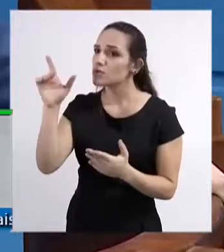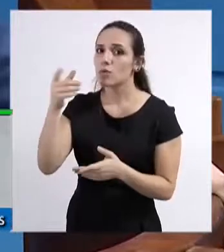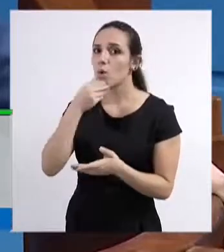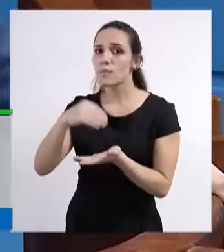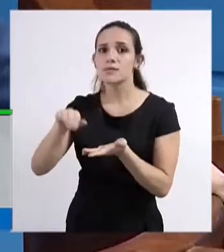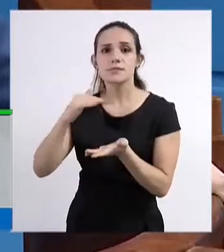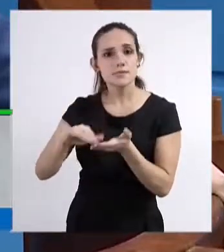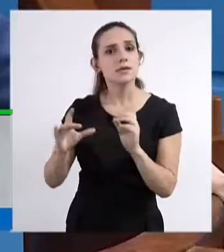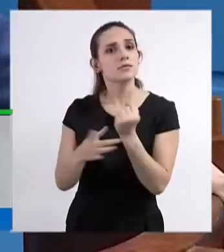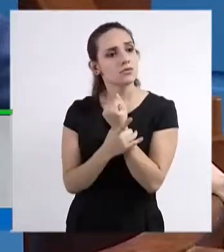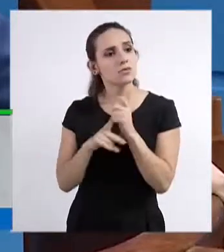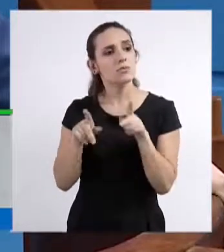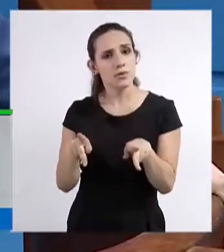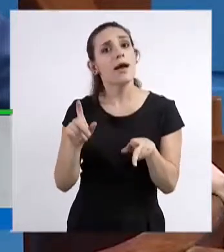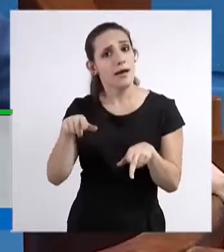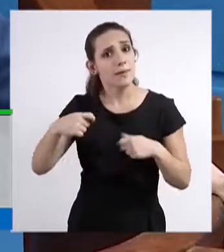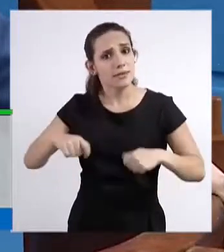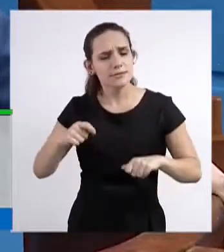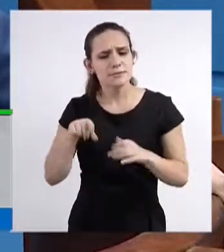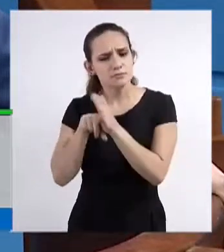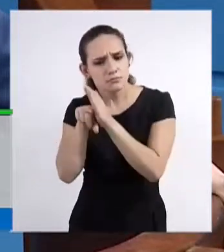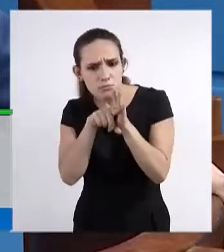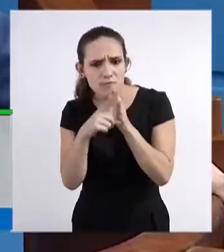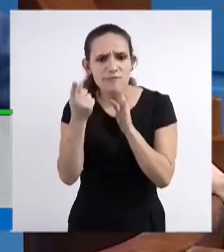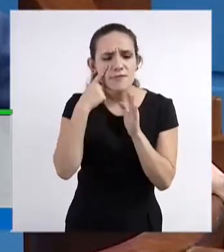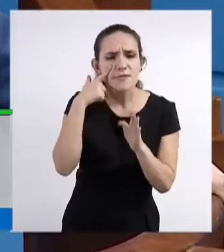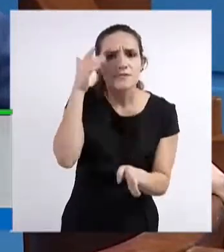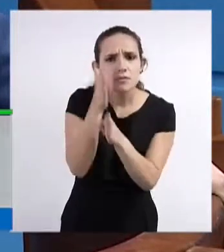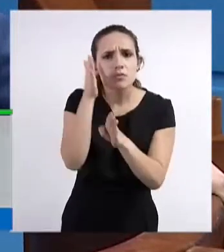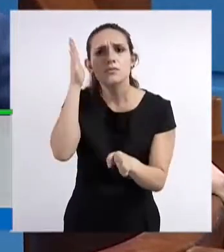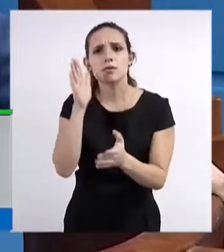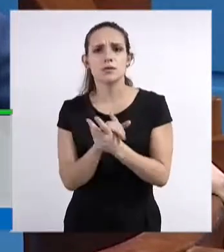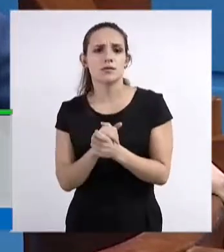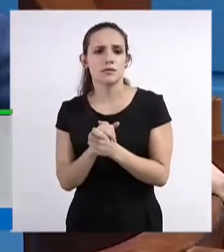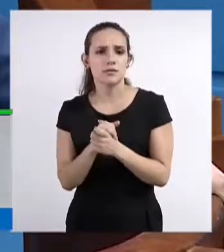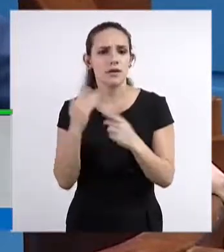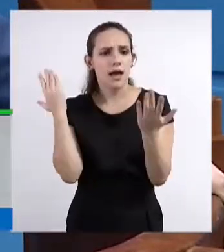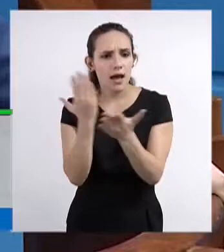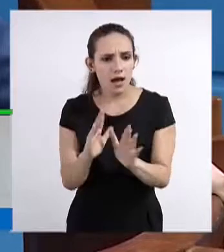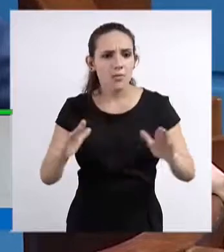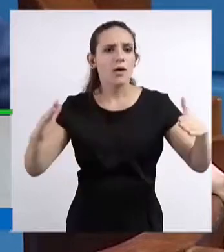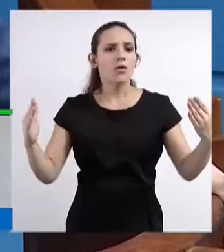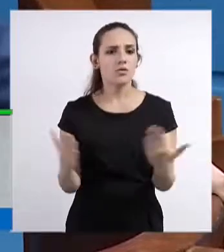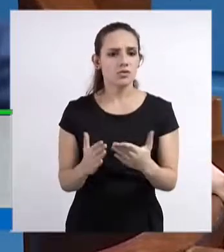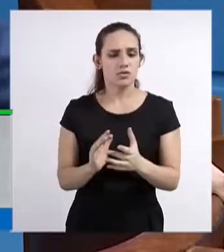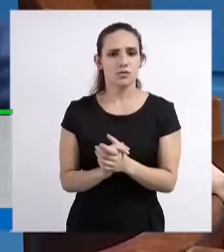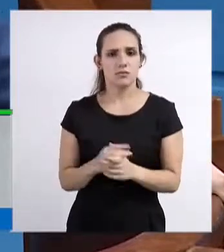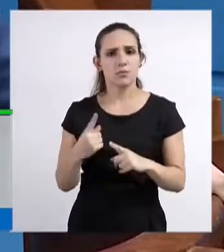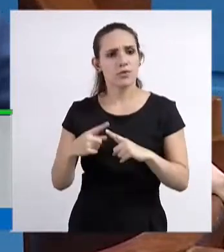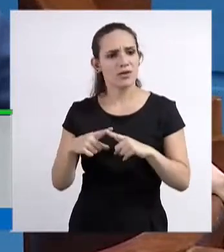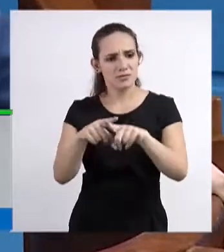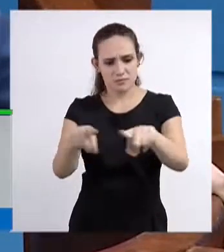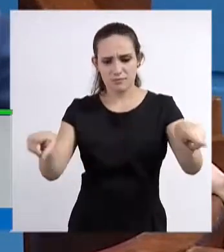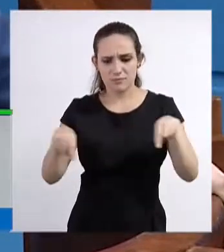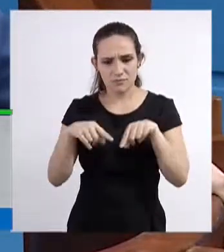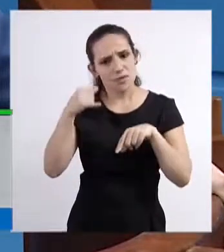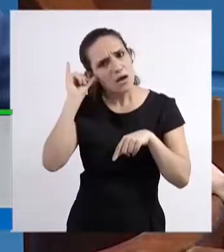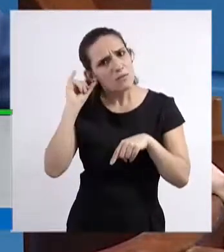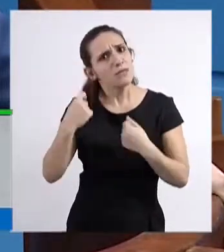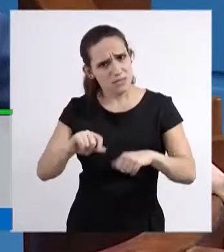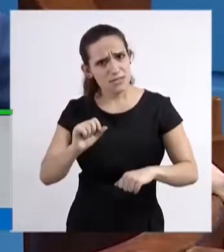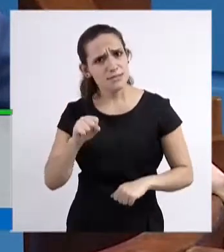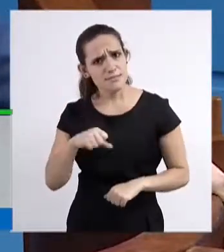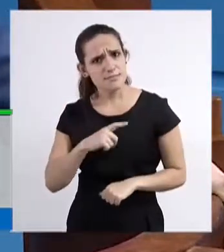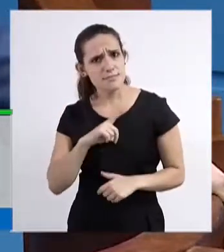que tome providências no sentido de investigar, descobrir e acabarmos. Hoje, no campo, é preciso ter